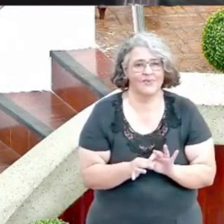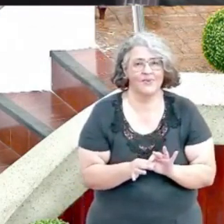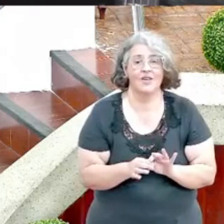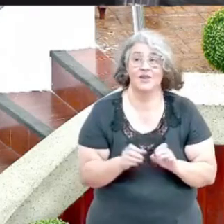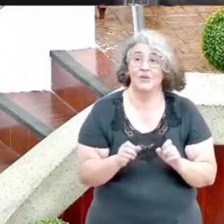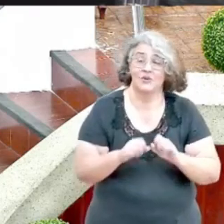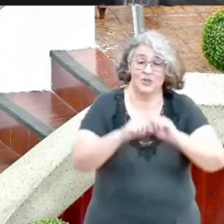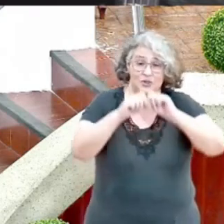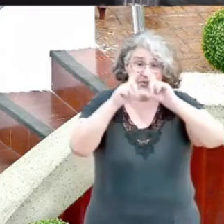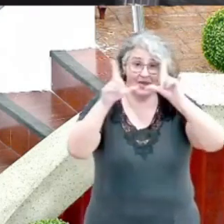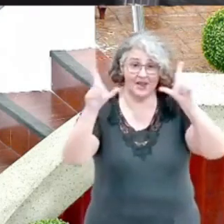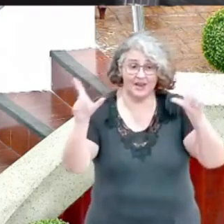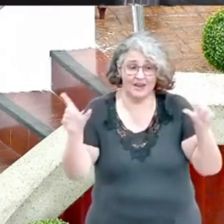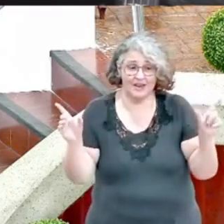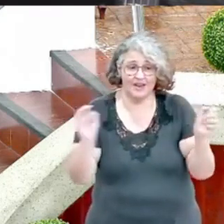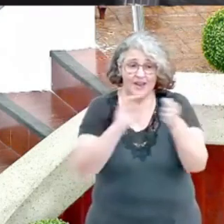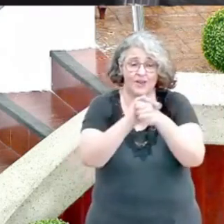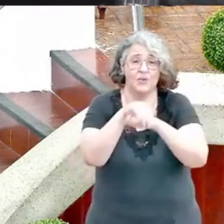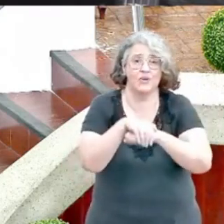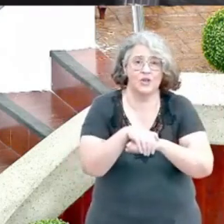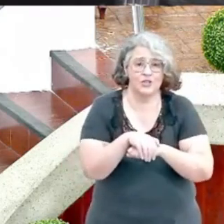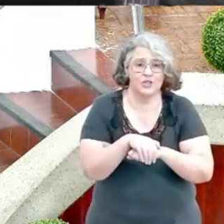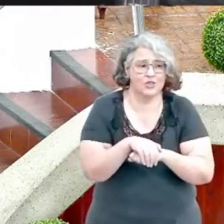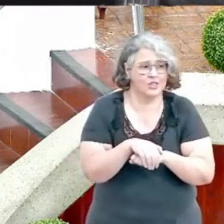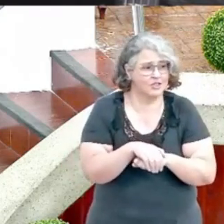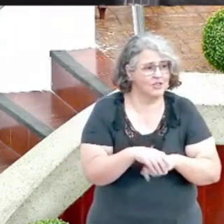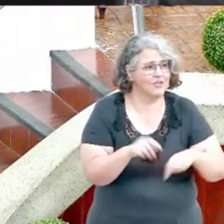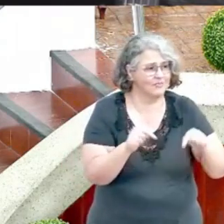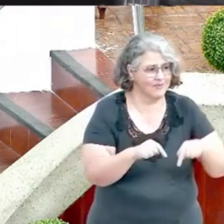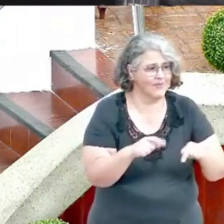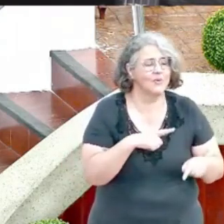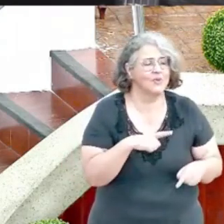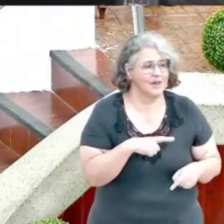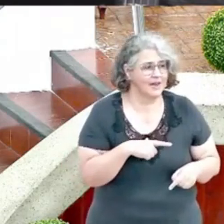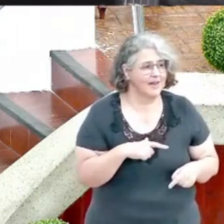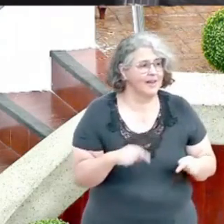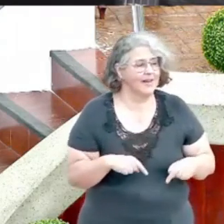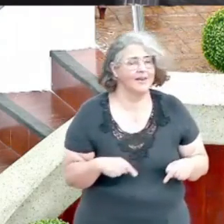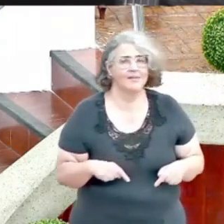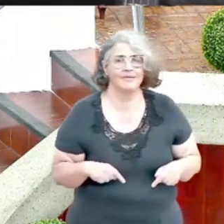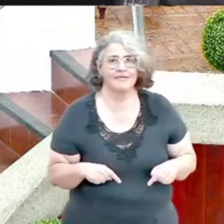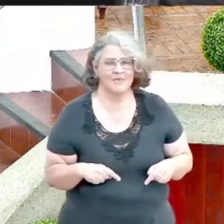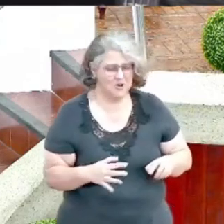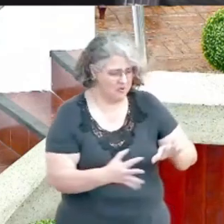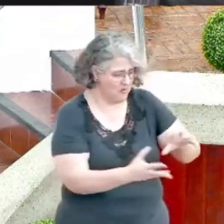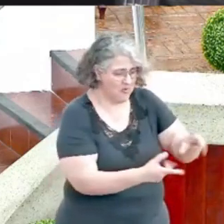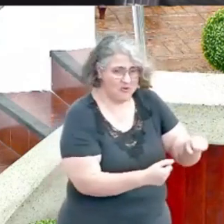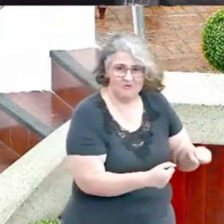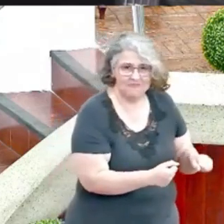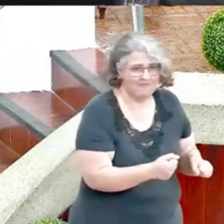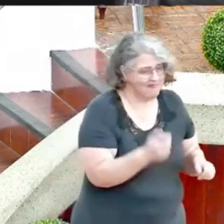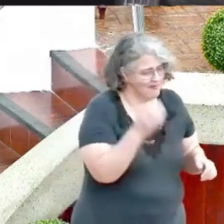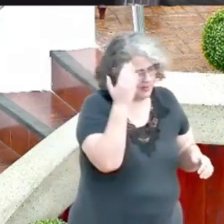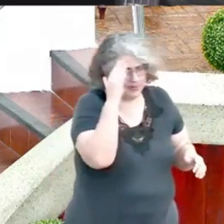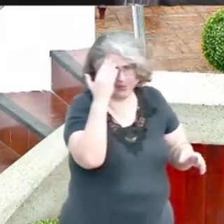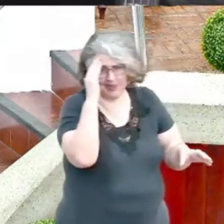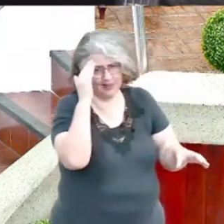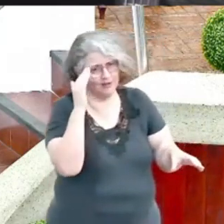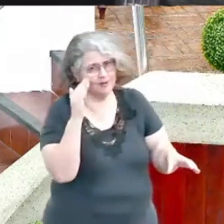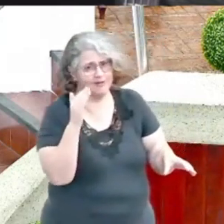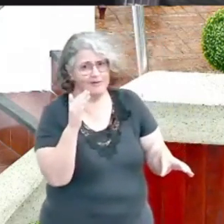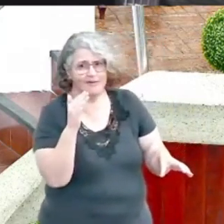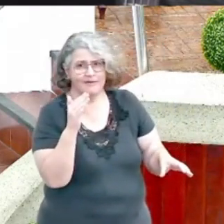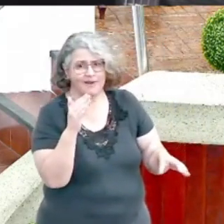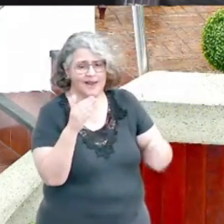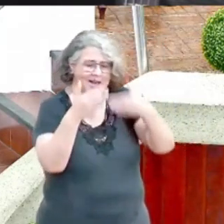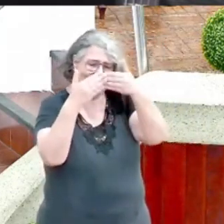noite num lugar como esse. Porque o mundo não entende a realidade da presença do